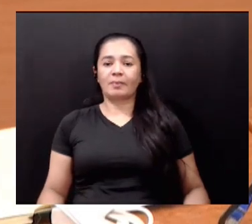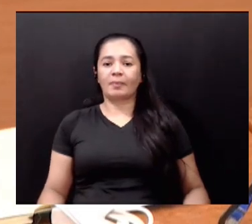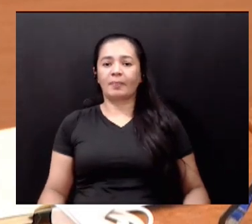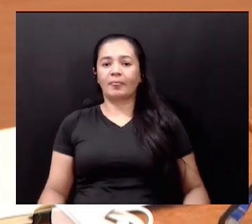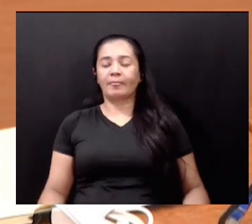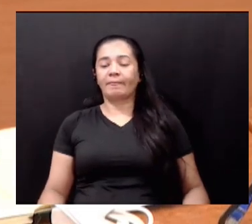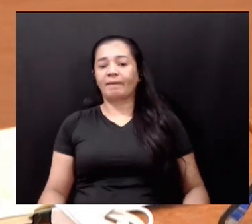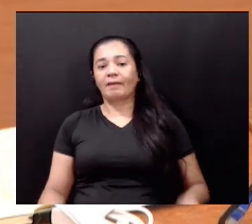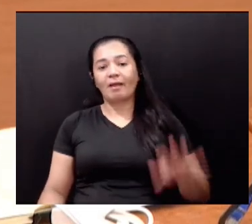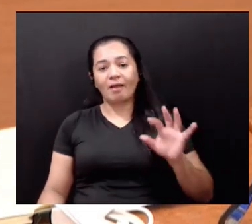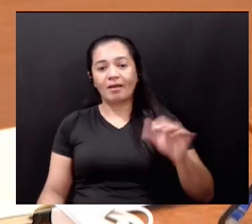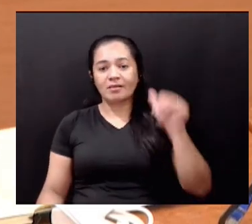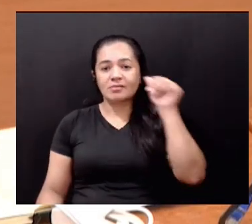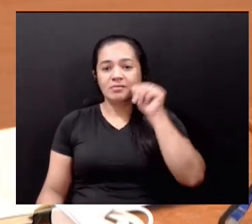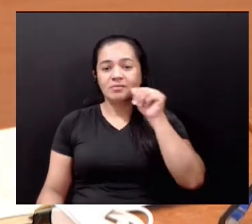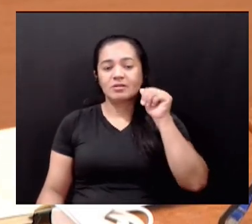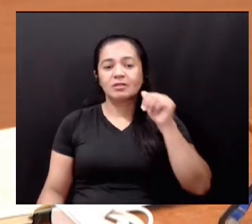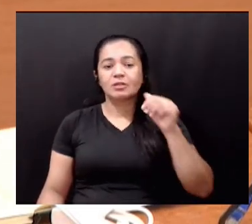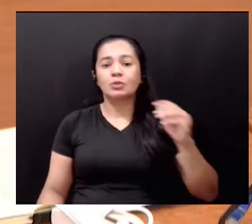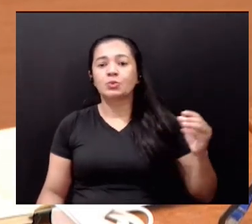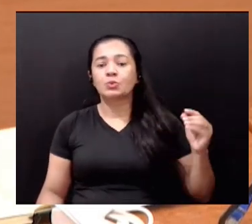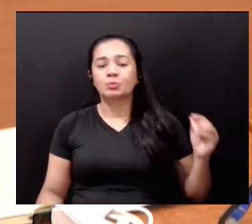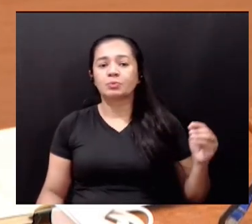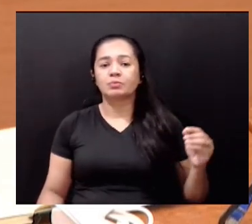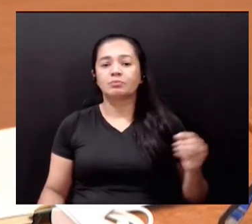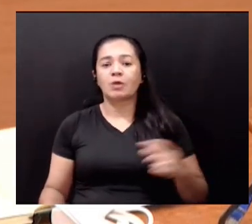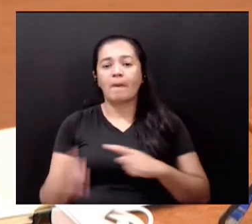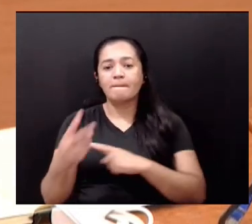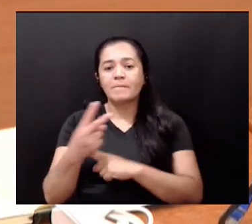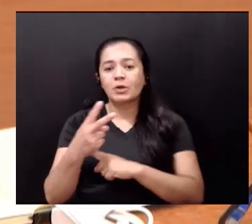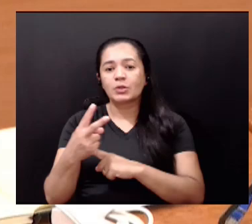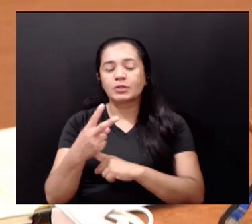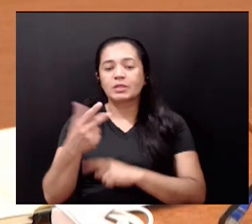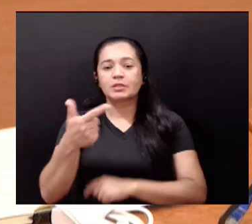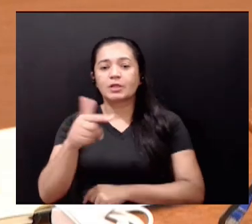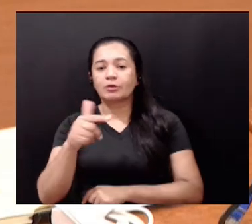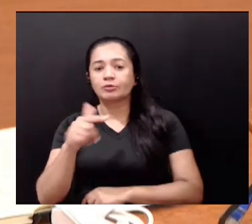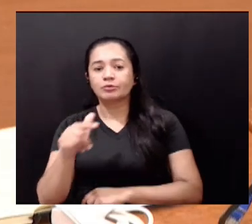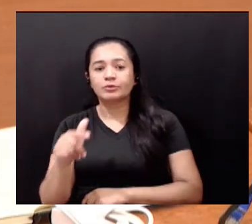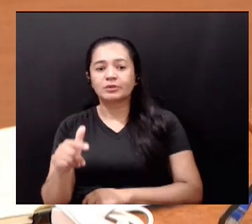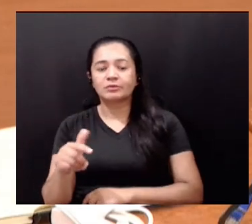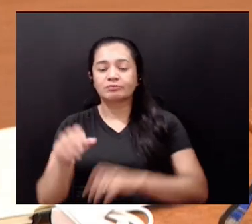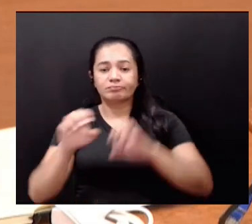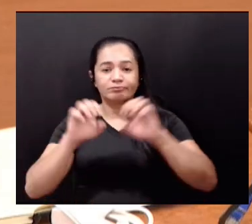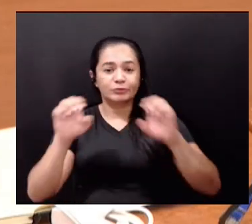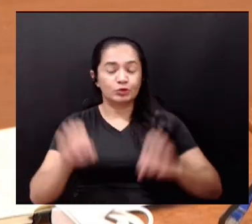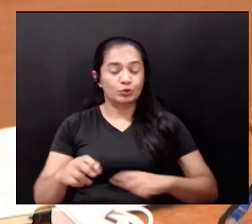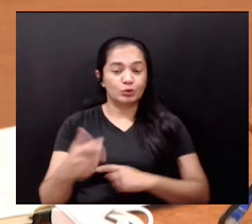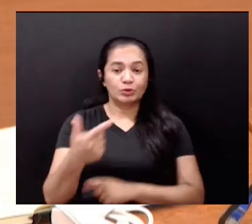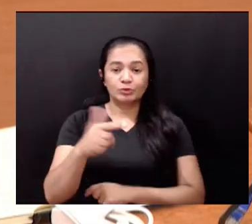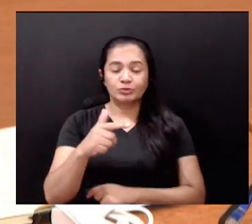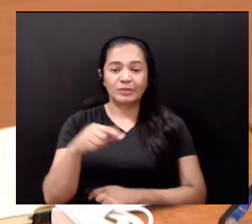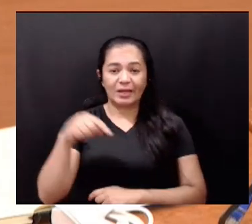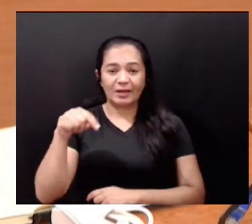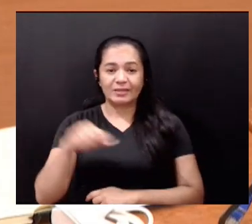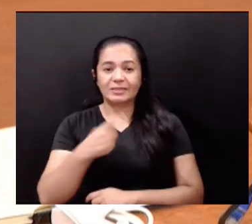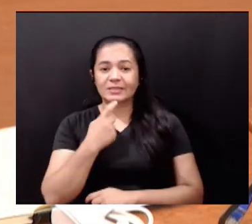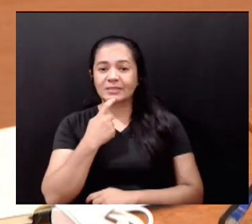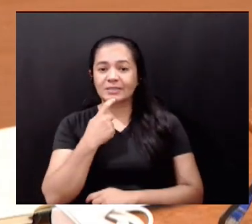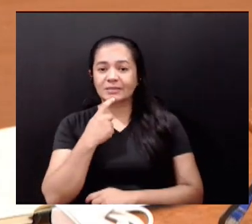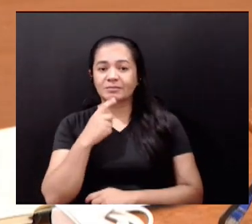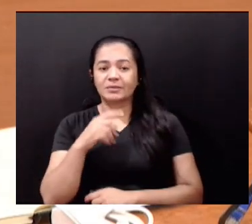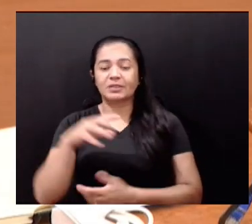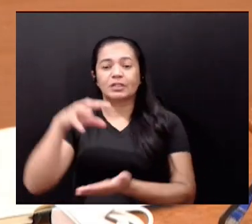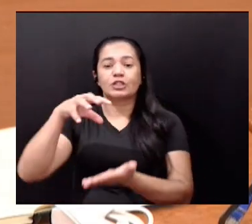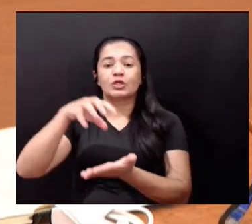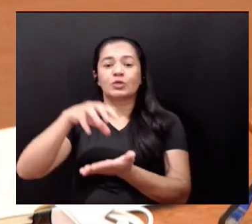não encontram uma rede de proteção, uma rede de assistência estruturada para atendimento. Aqui em Campinas, nós temos um centro de referência, que é o